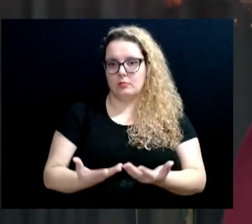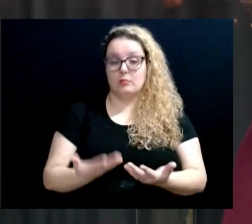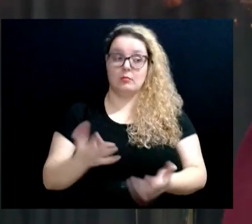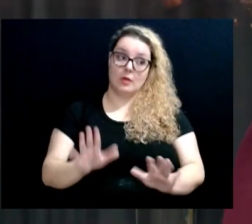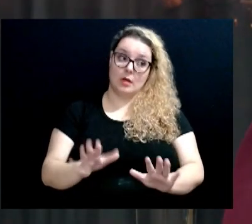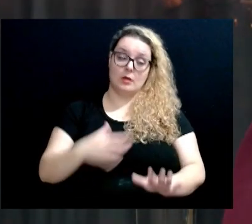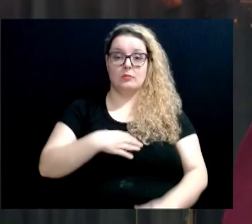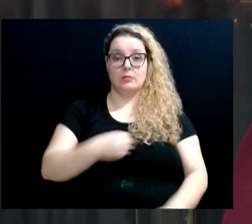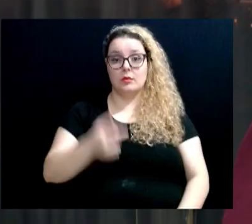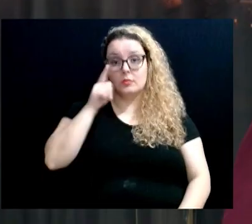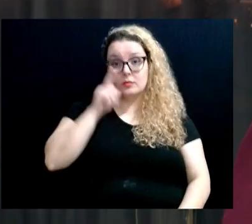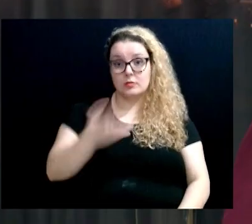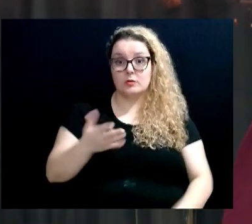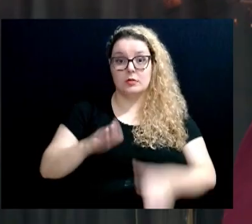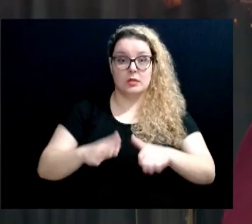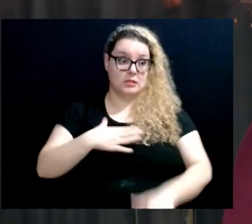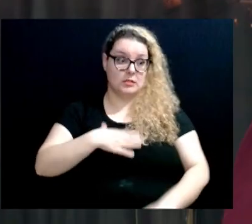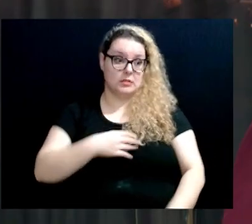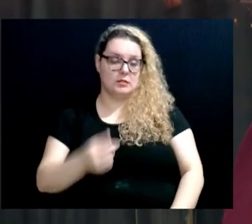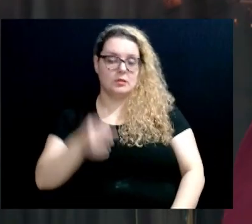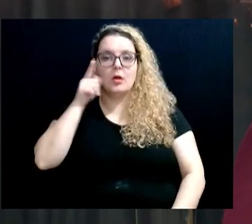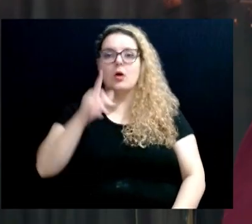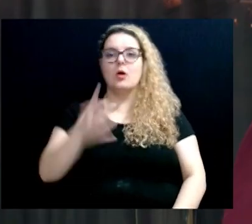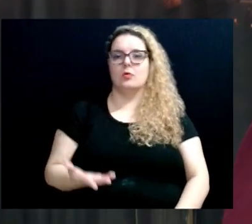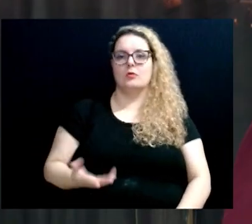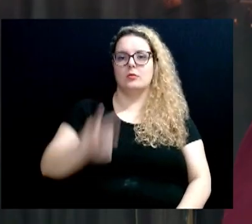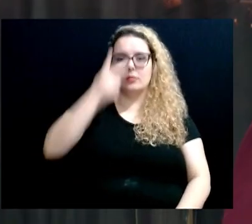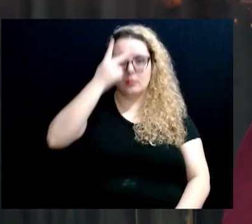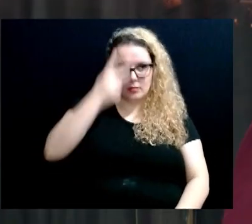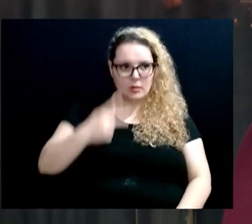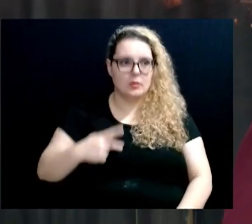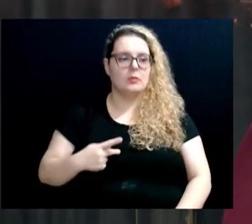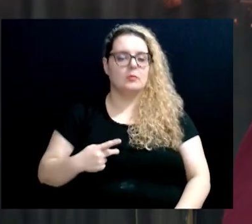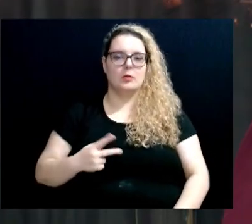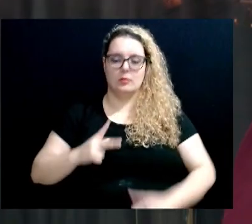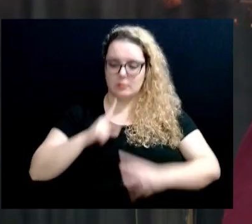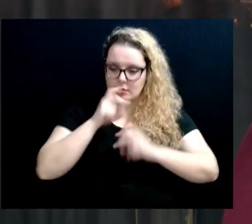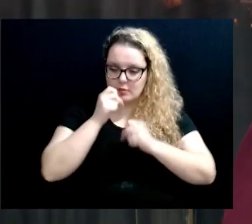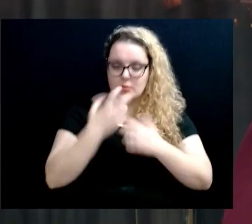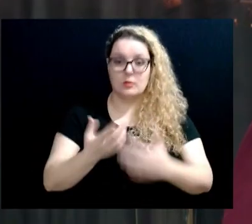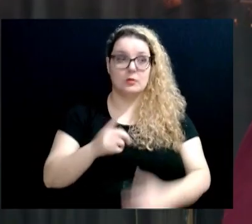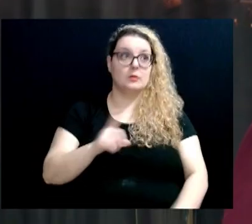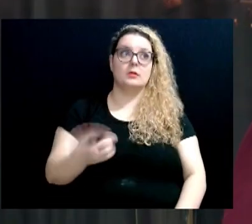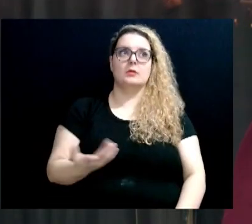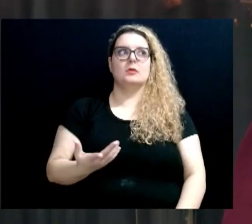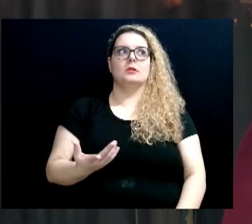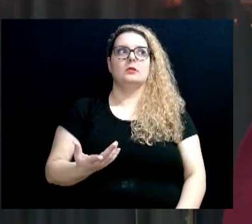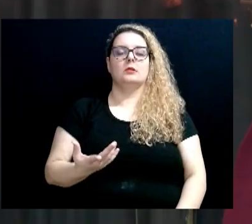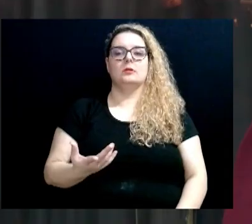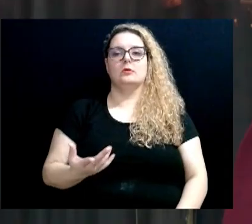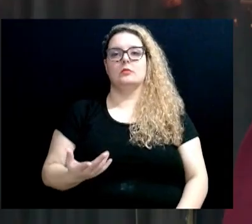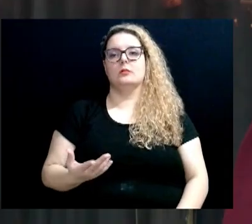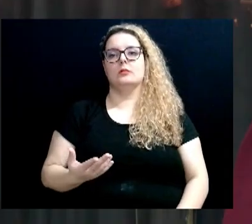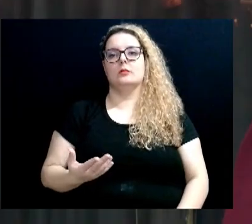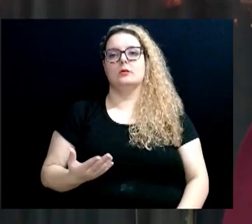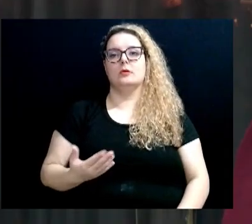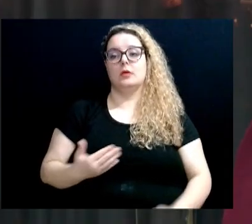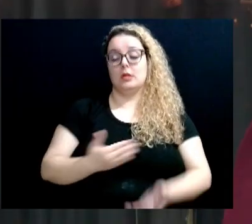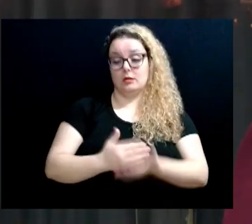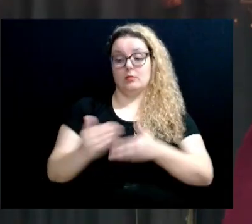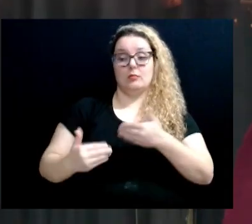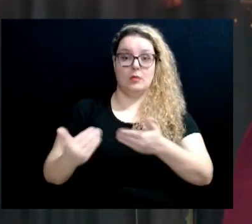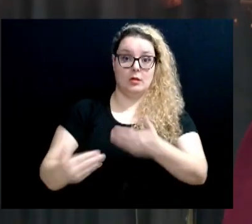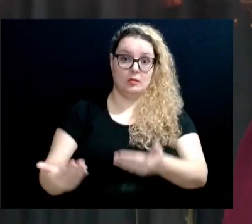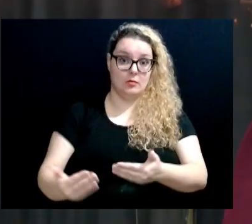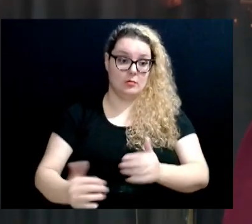vezes esse filho, ele consegue pelas próprias pernas. Não necessariamente ele começa esse processo, né, de evolução,